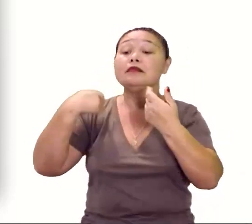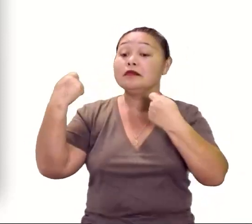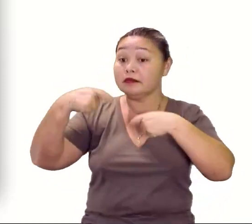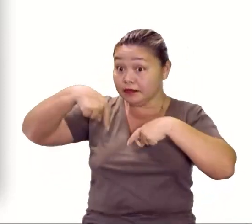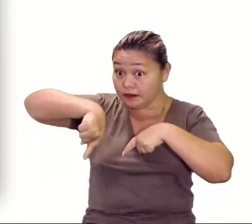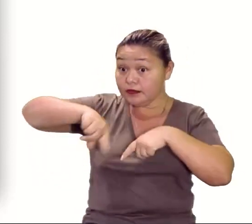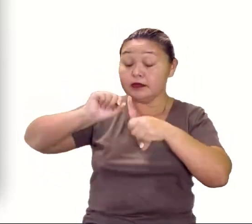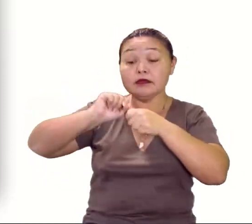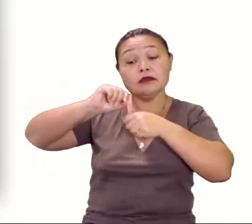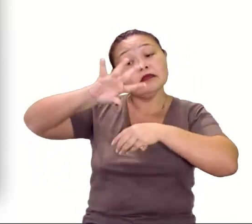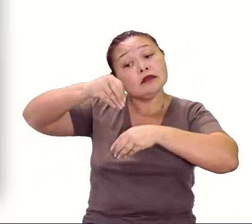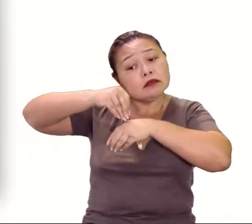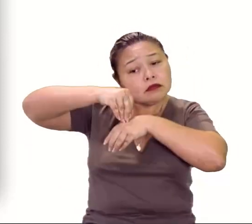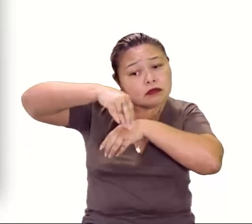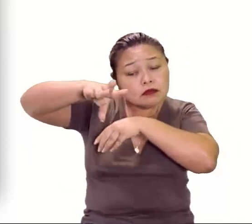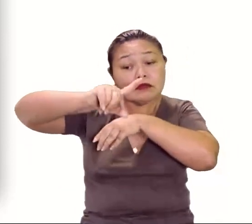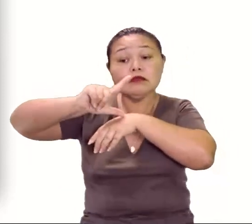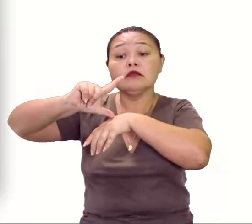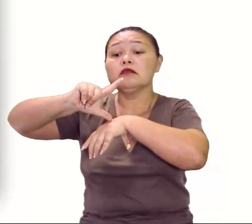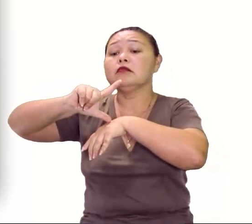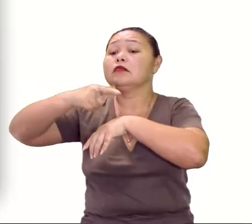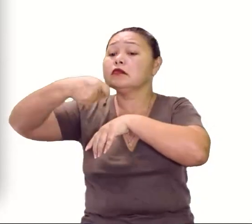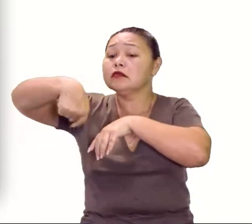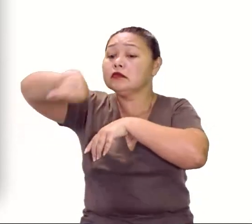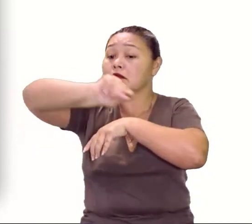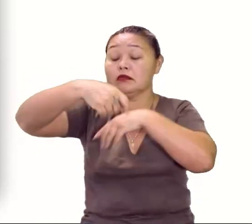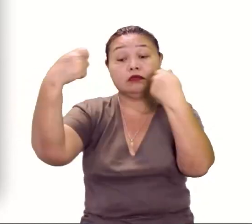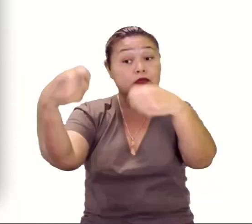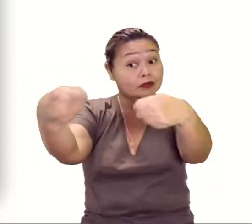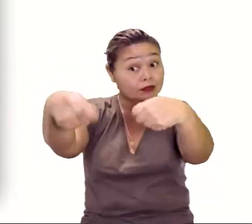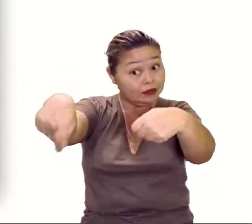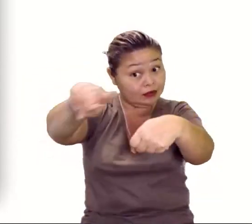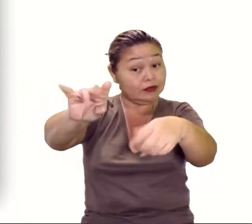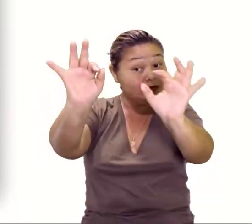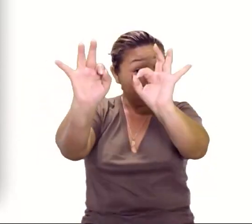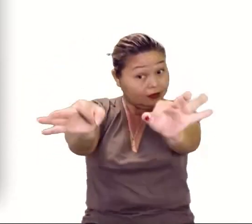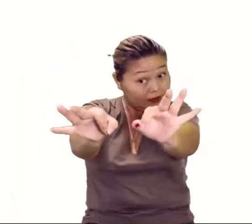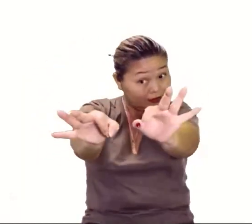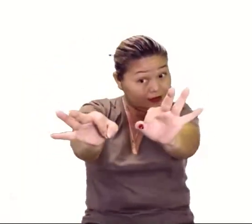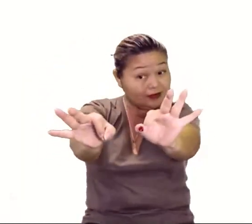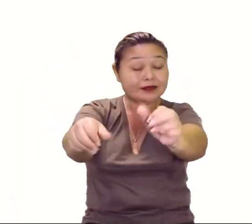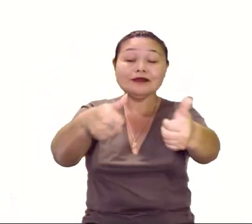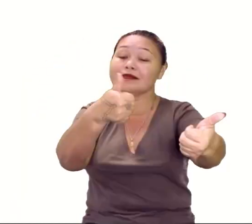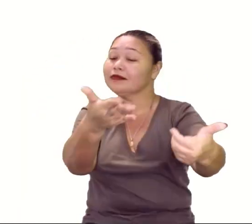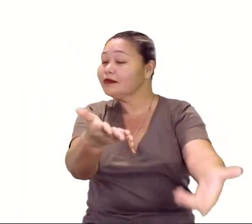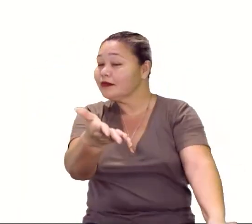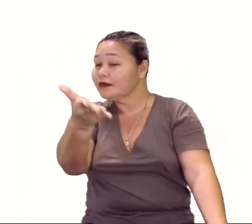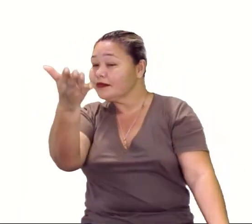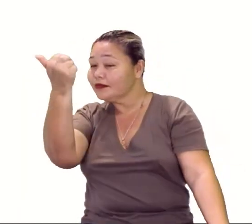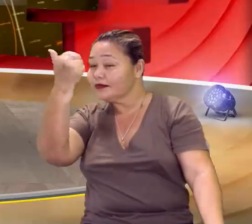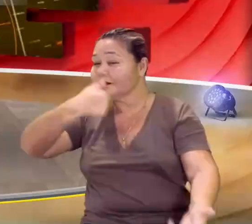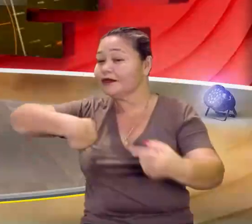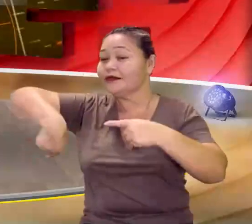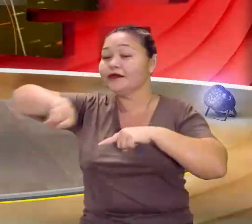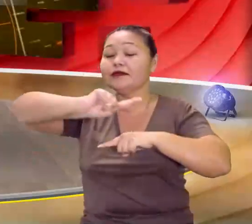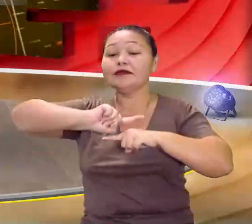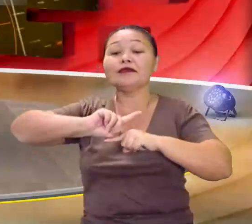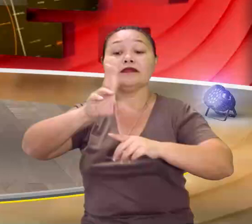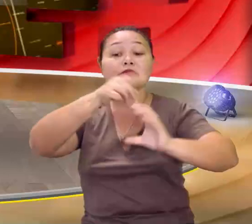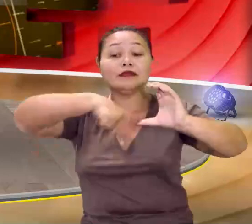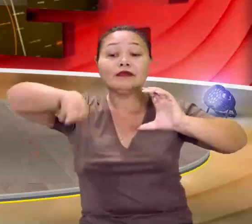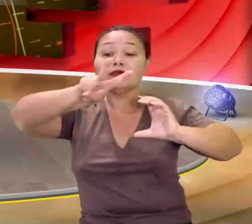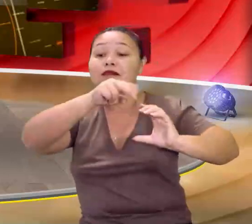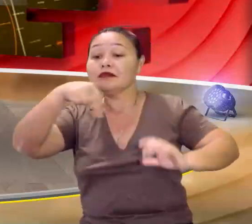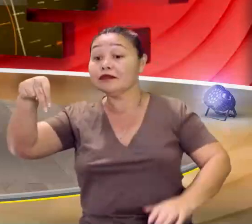aqui para contribuir à disposição do que vocês precisarem, certo? Certinho. Então, vamos aqui com a gente no diagrama